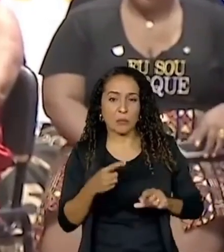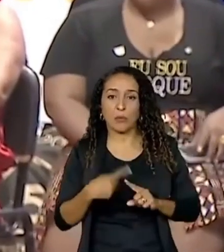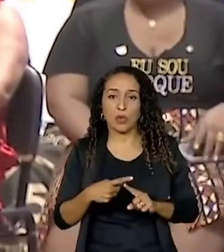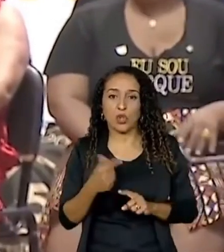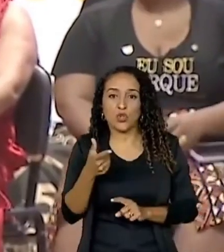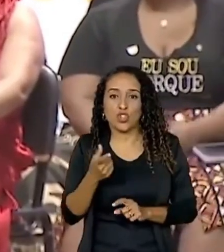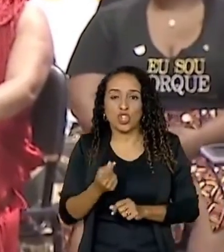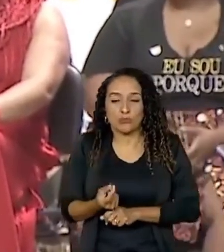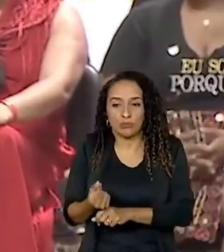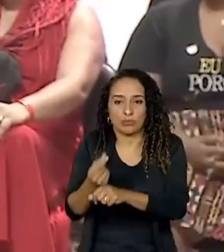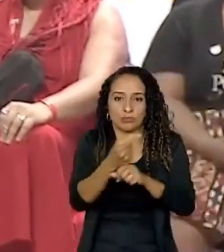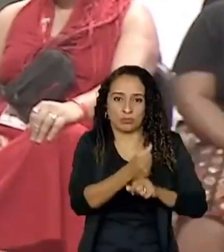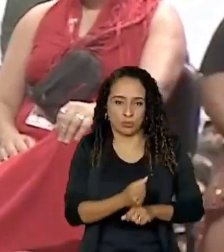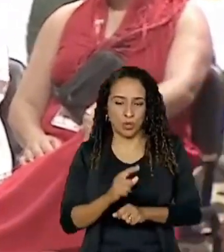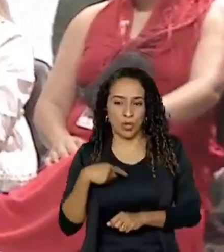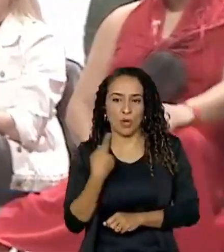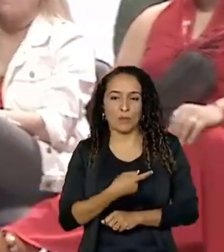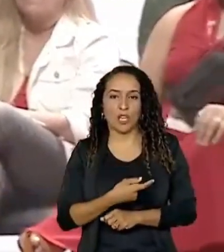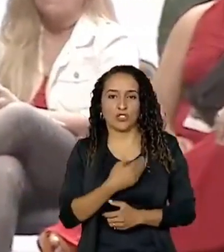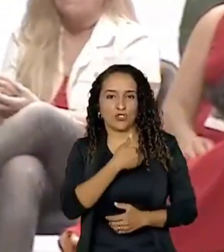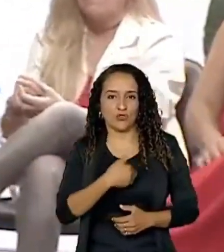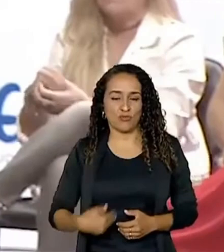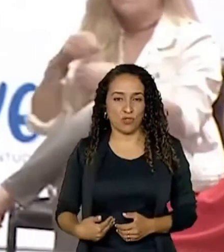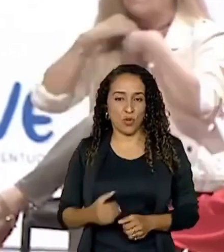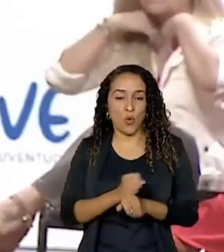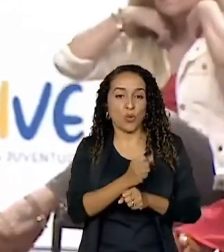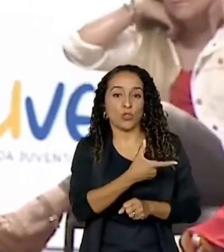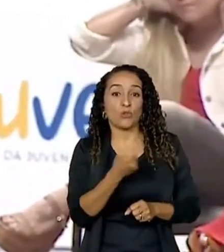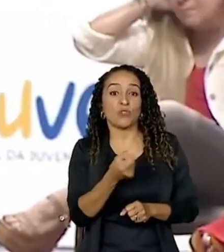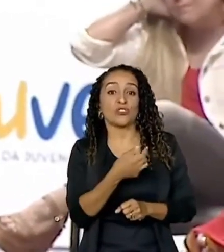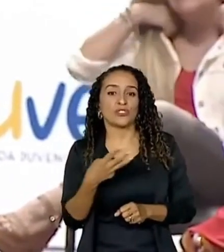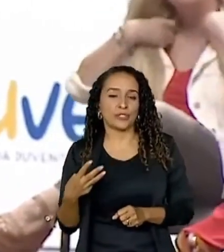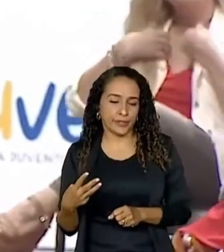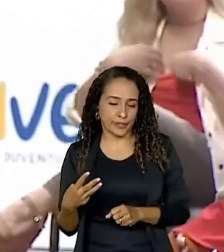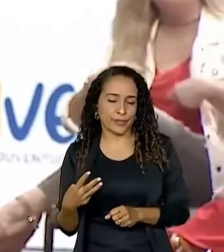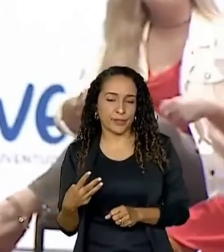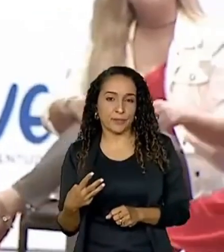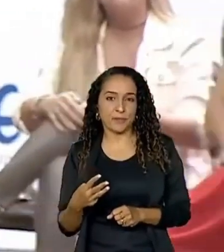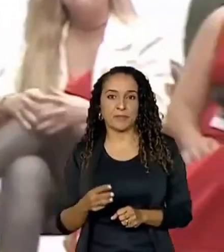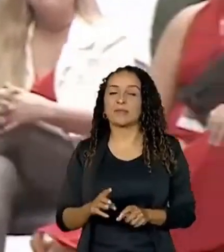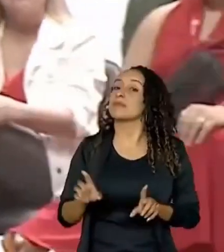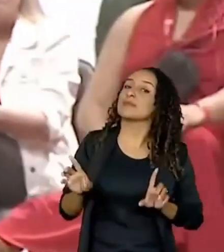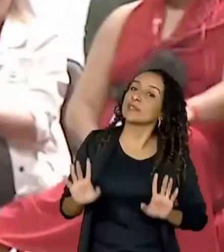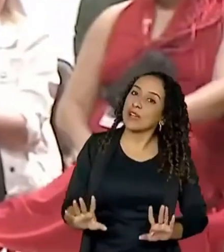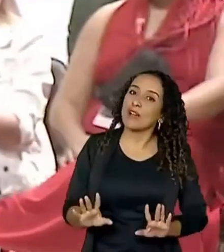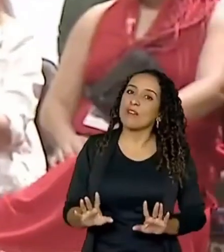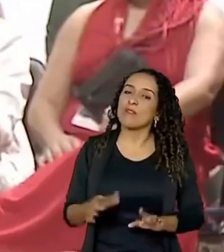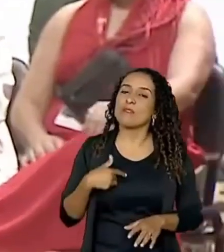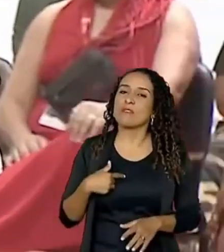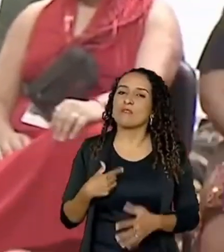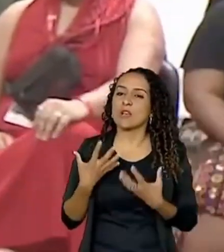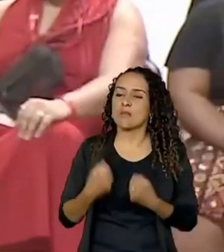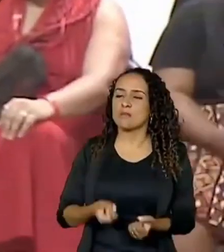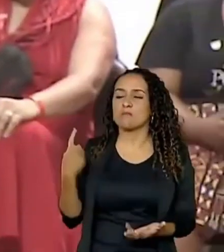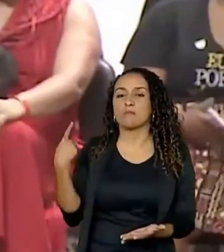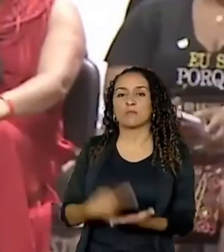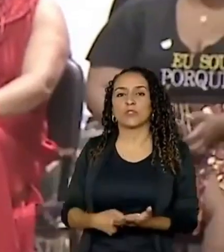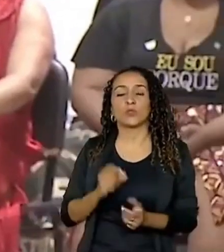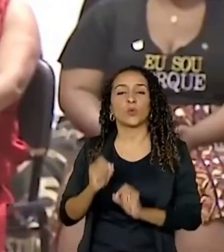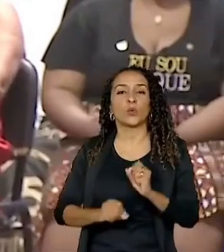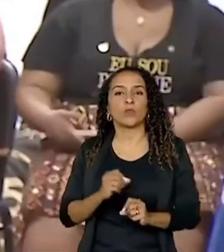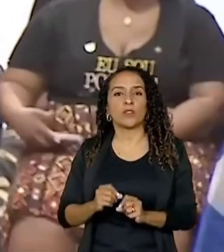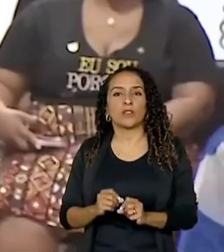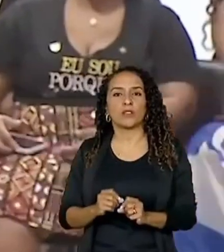tinha orçamento para a gente governar o ano de 2023, e por conta disso eu assumi o compromisso. Eu tinha